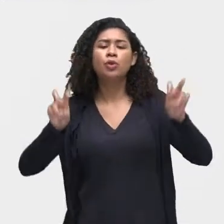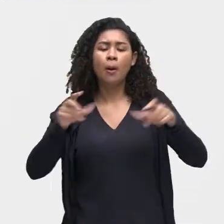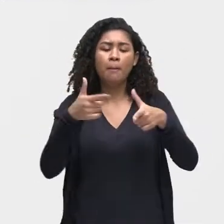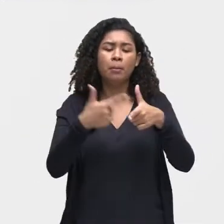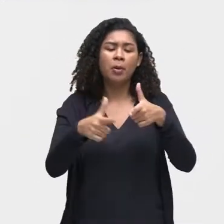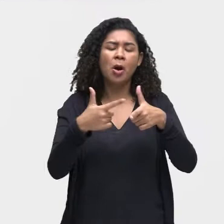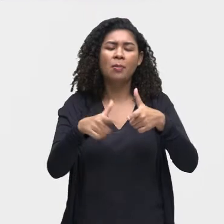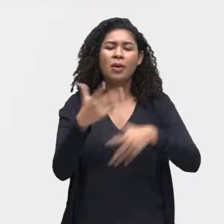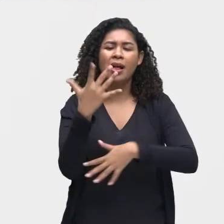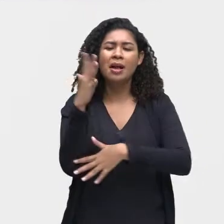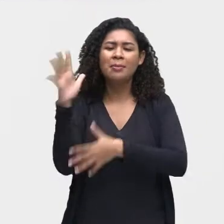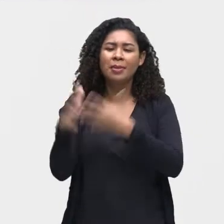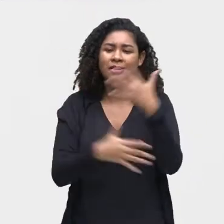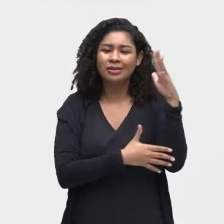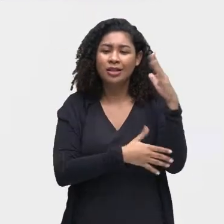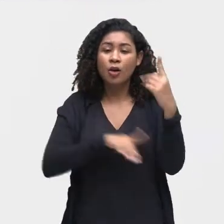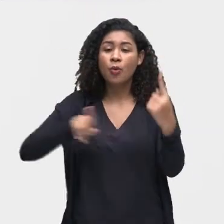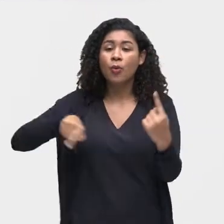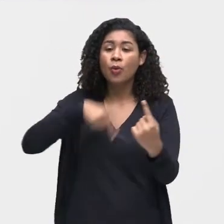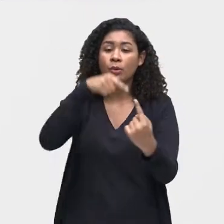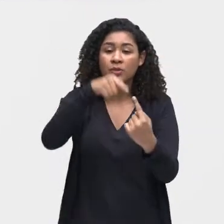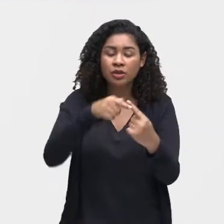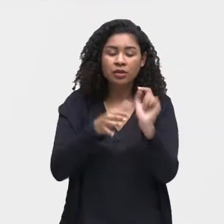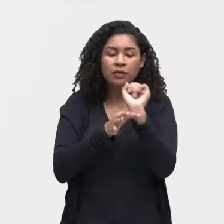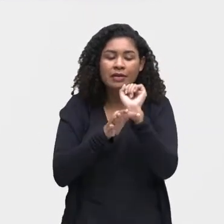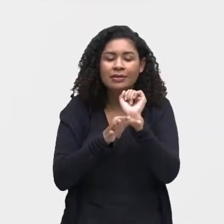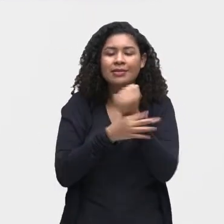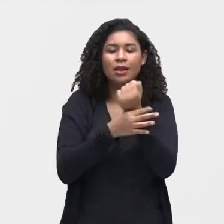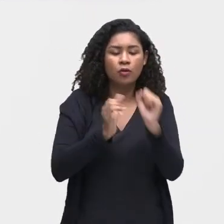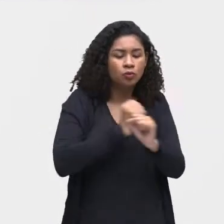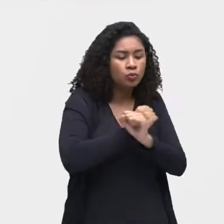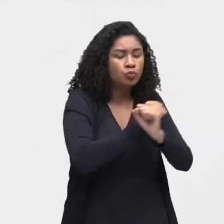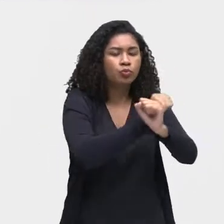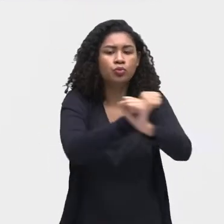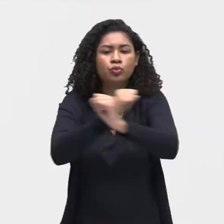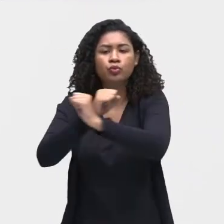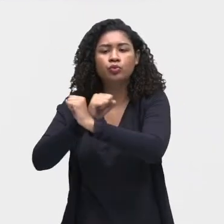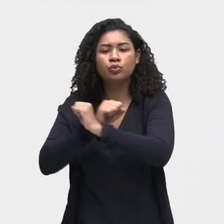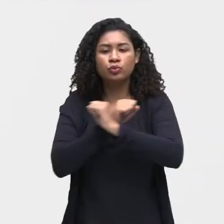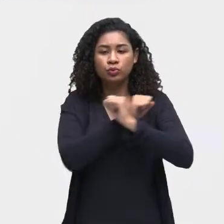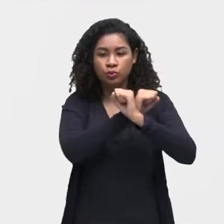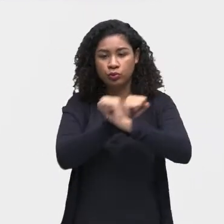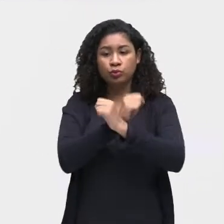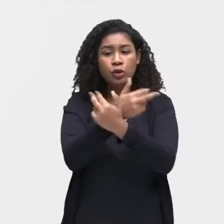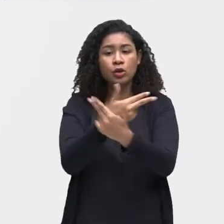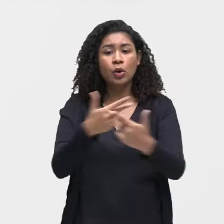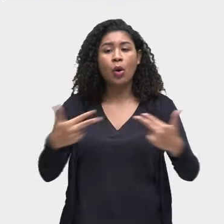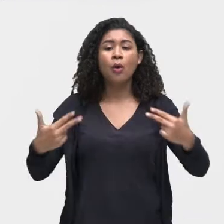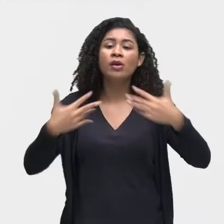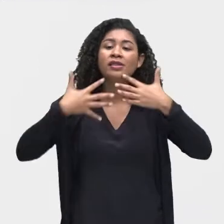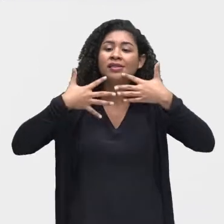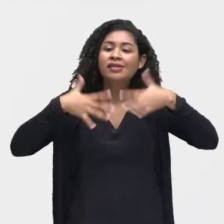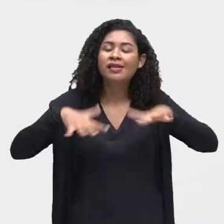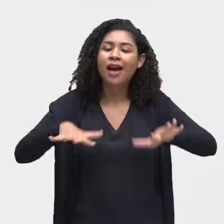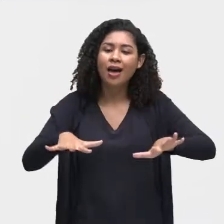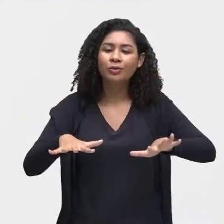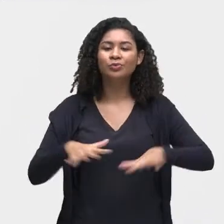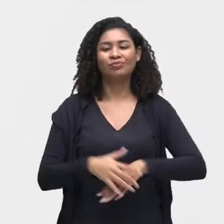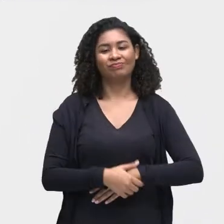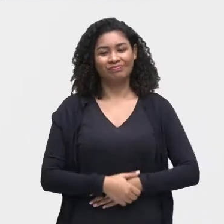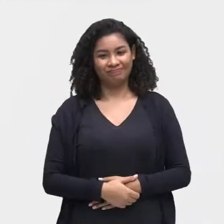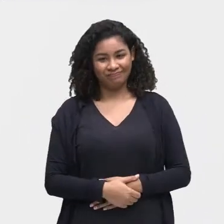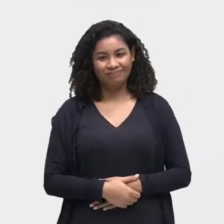a conservação e preservação dos recursos naturais e a sustentabilidade,